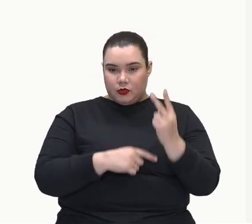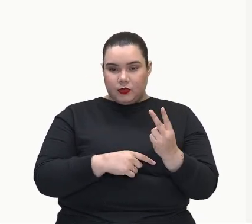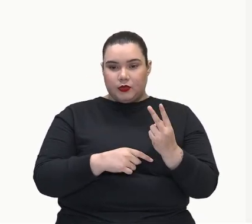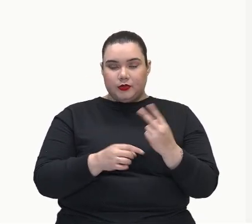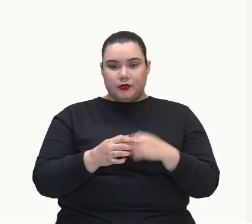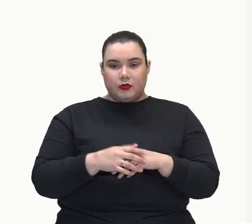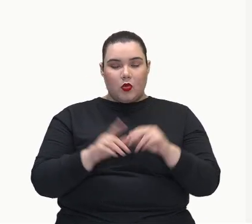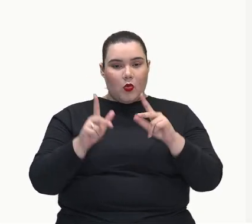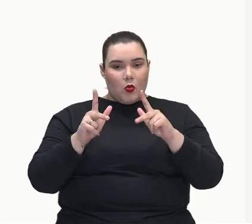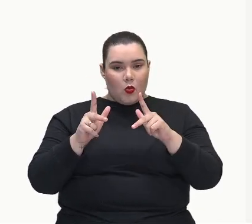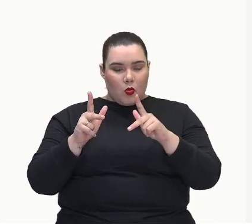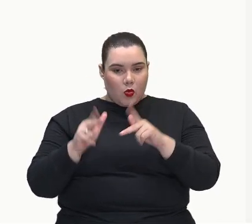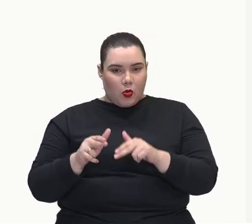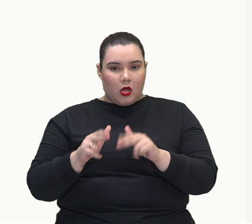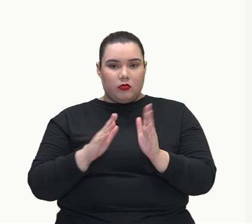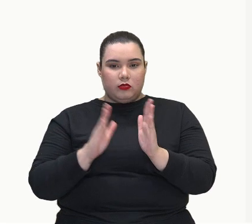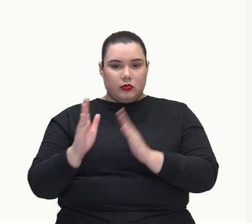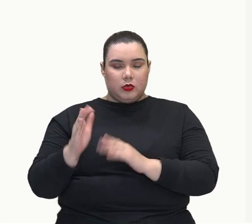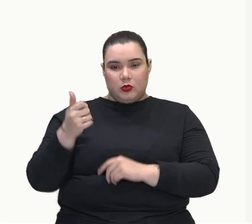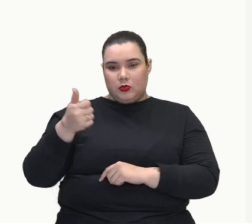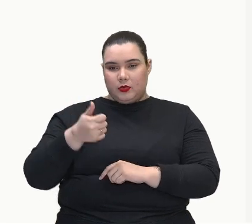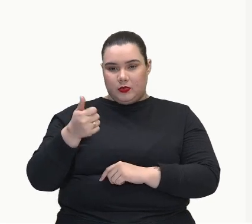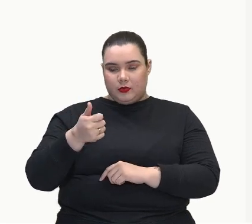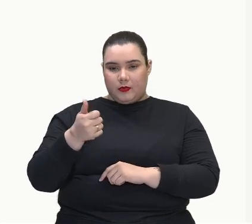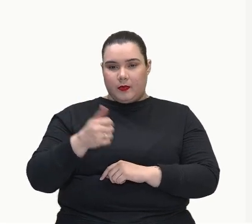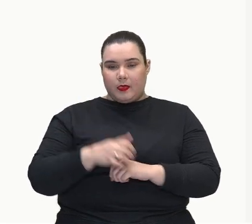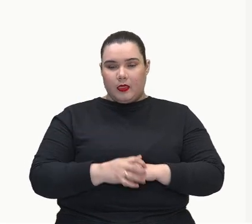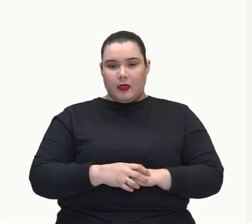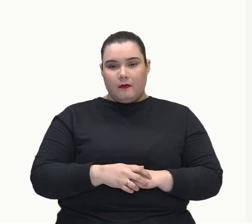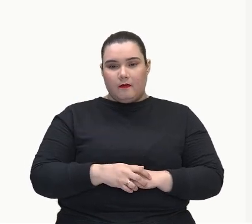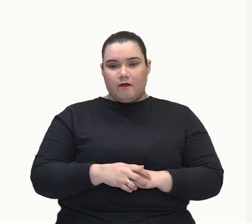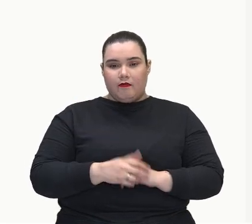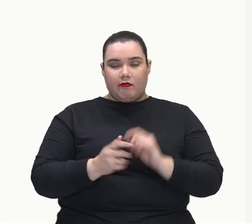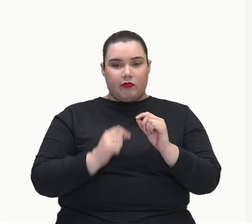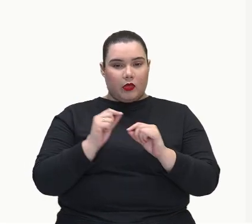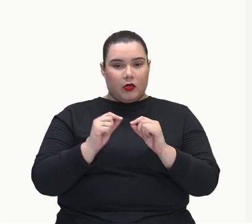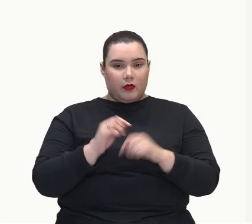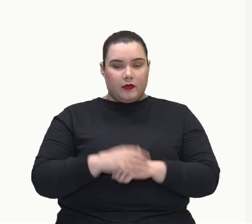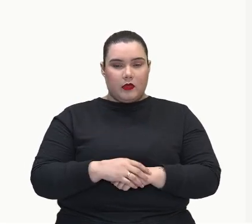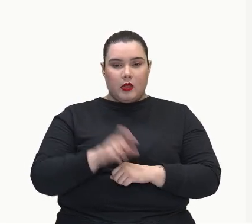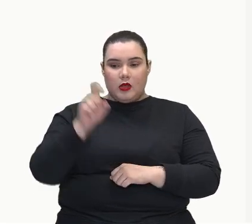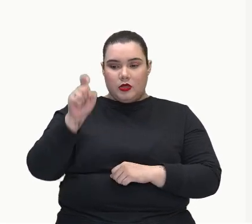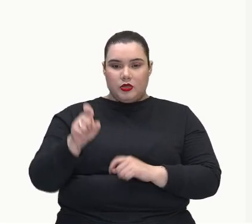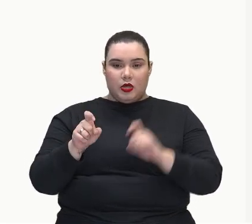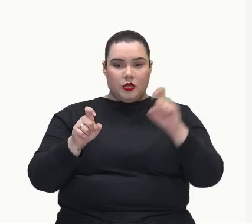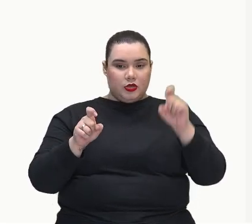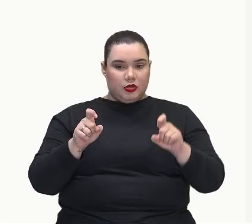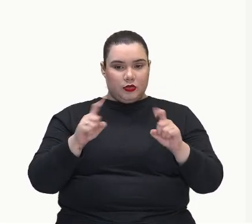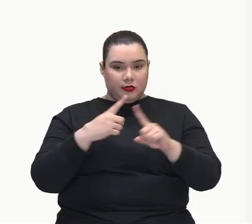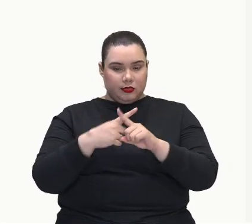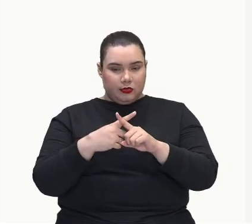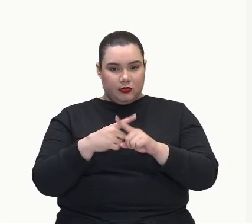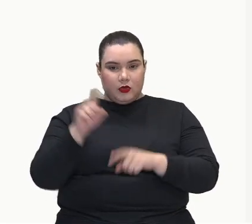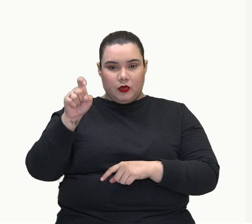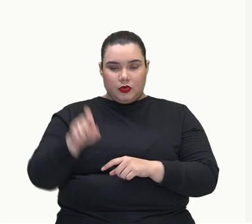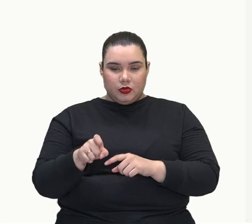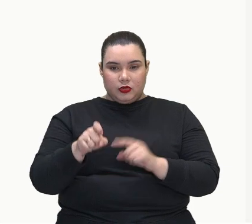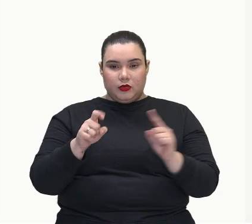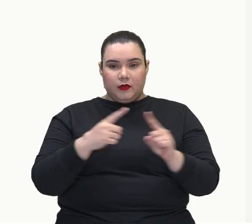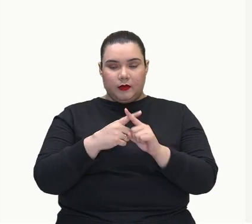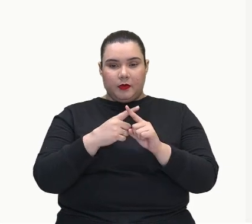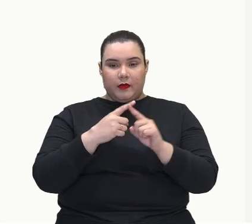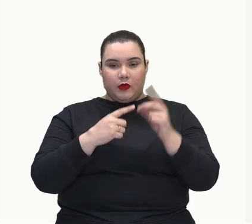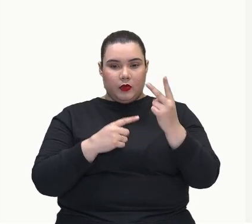O mesmo vai acontecer aqui no primeiro lado da equação, ó. A gente vai multiplicar o x pelo x, o x pelo